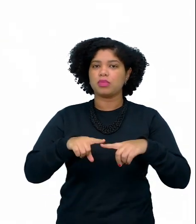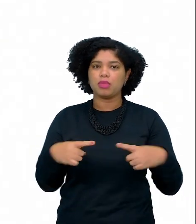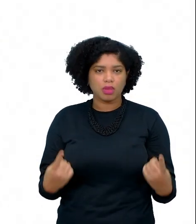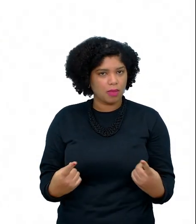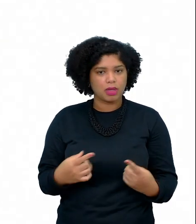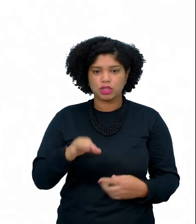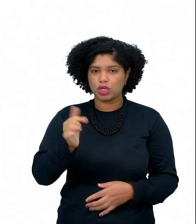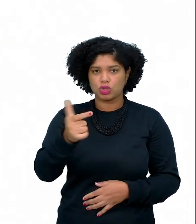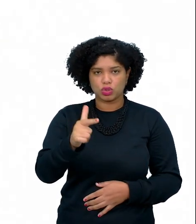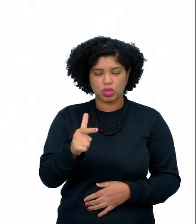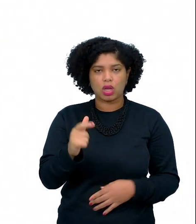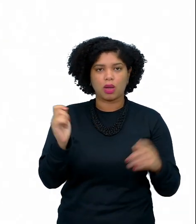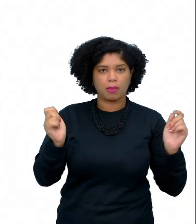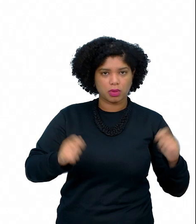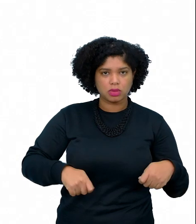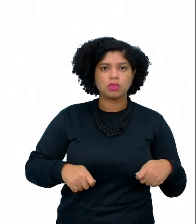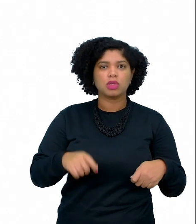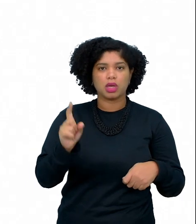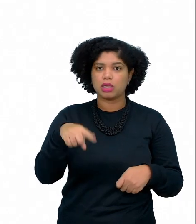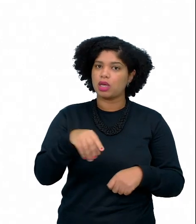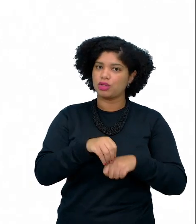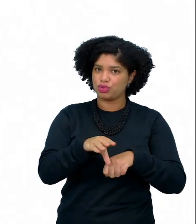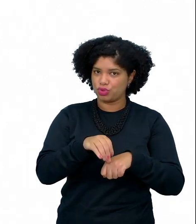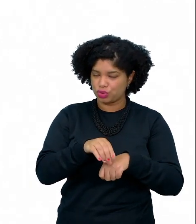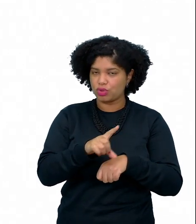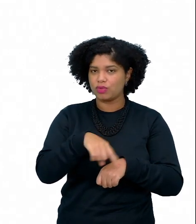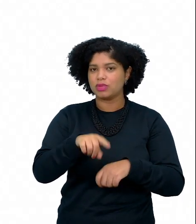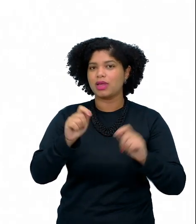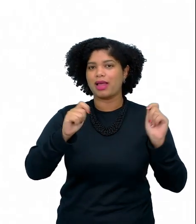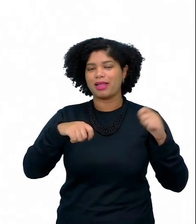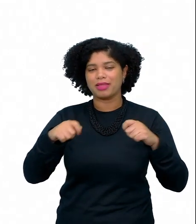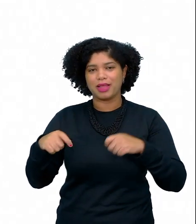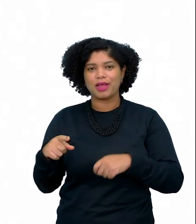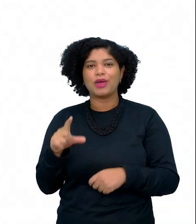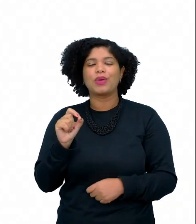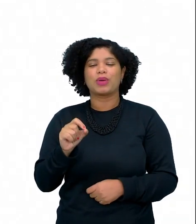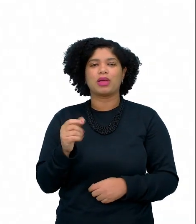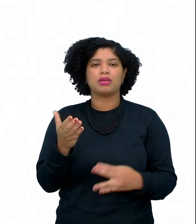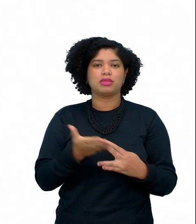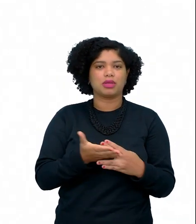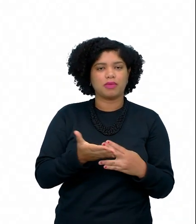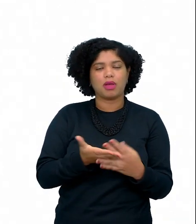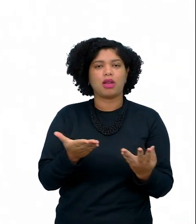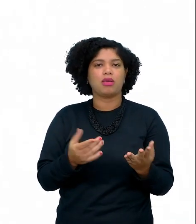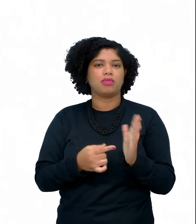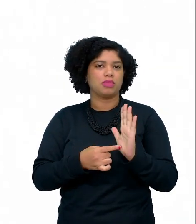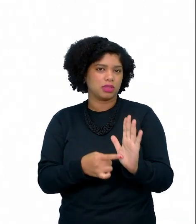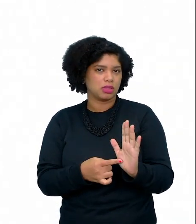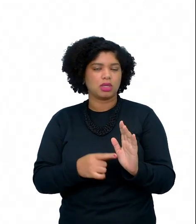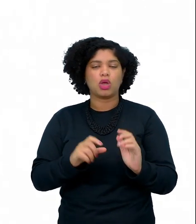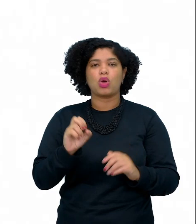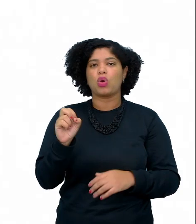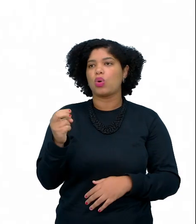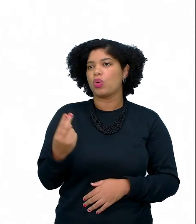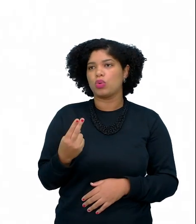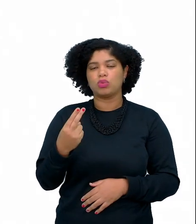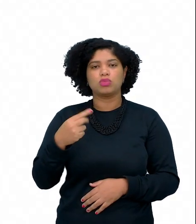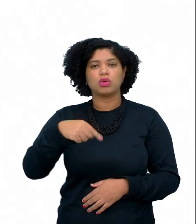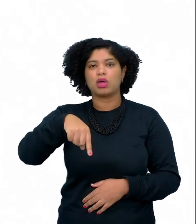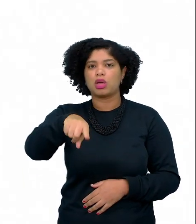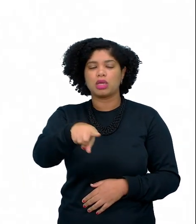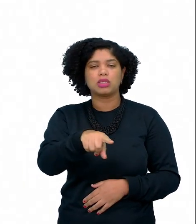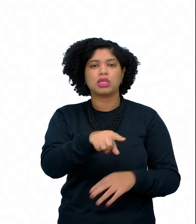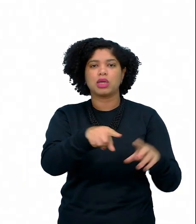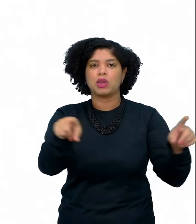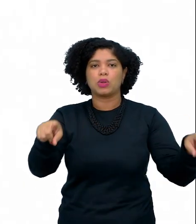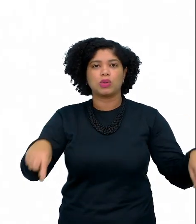tendo essa possibilidade, né, porque é uma sugestão, vocês podem pegar um intervalo para uma apresentação, ou irem até alguma